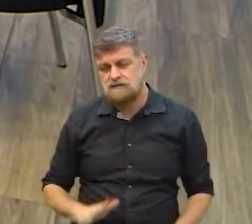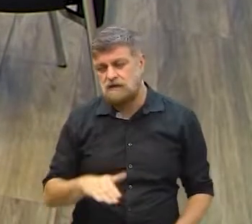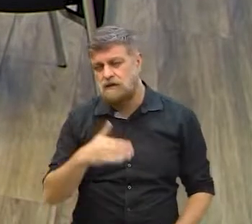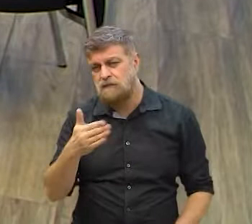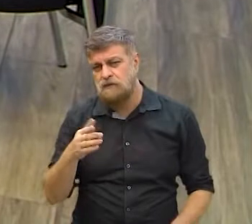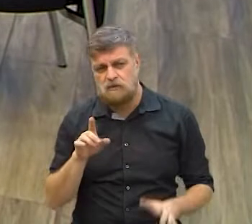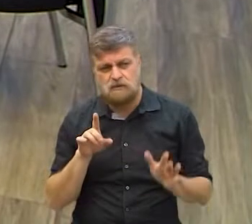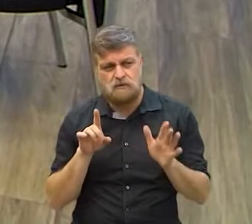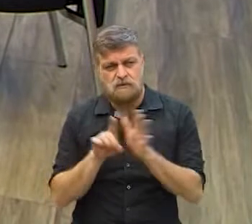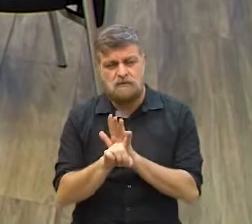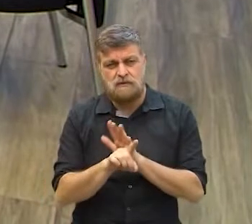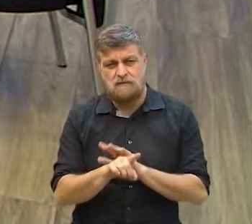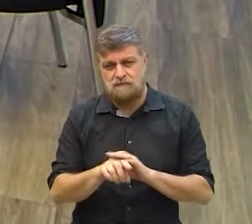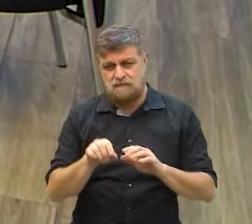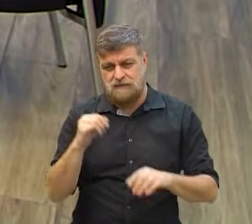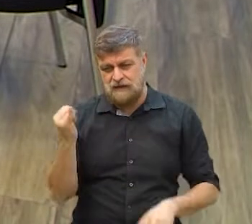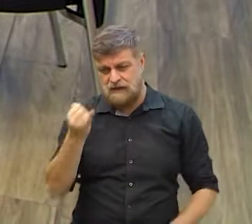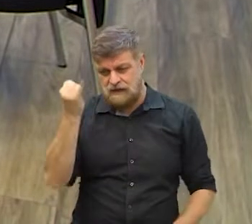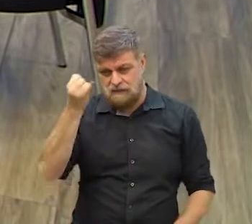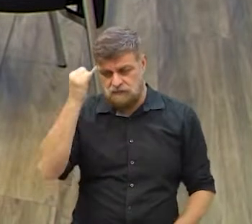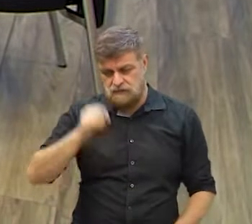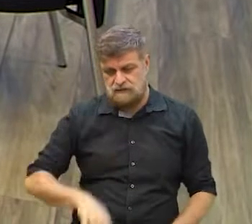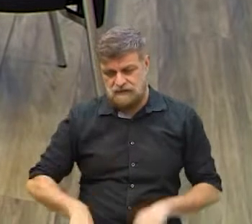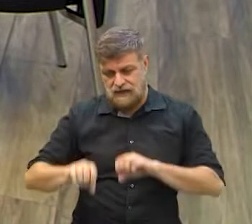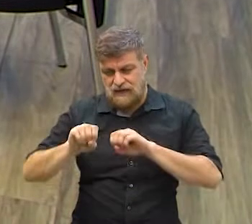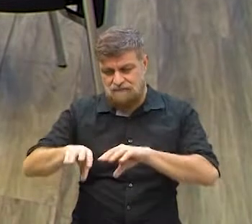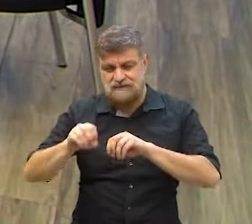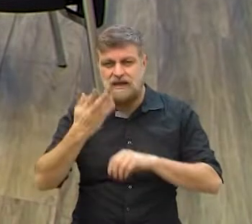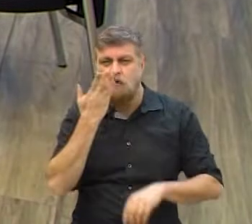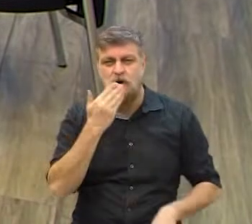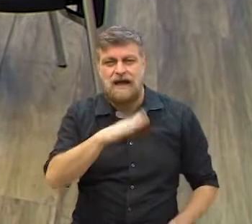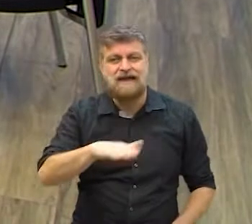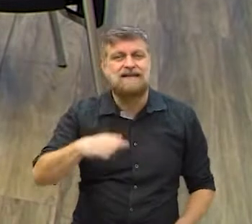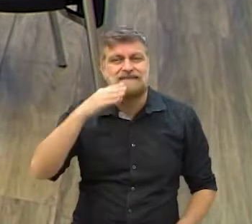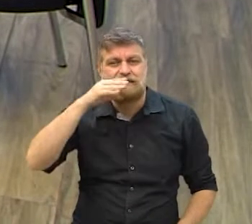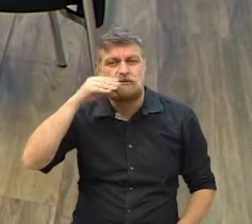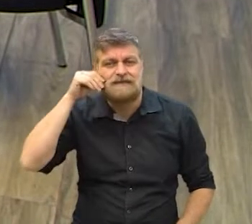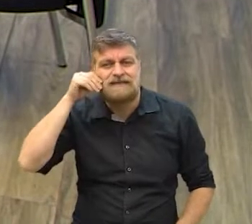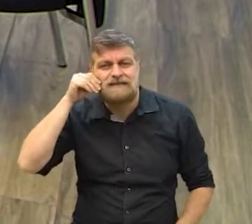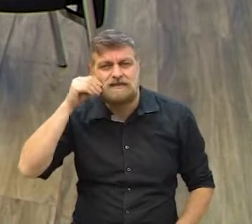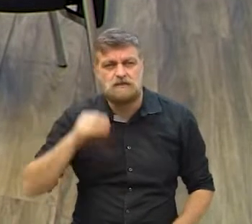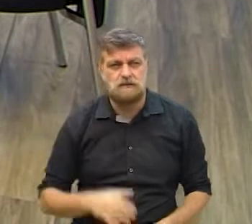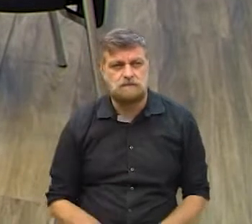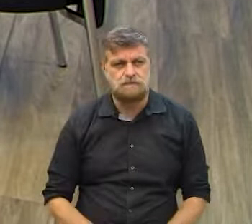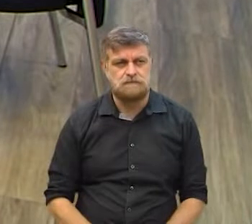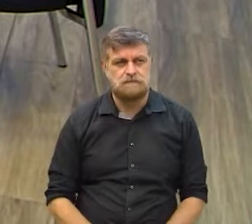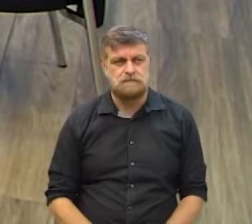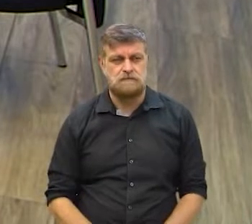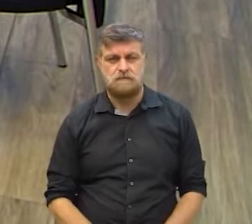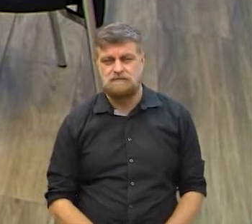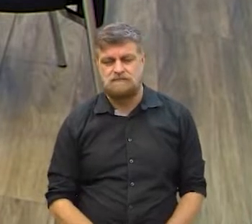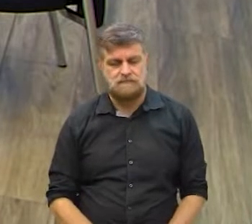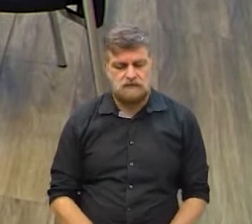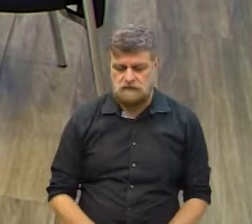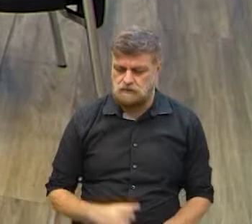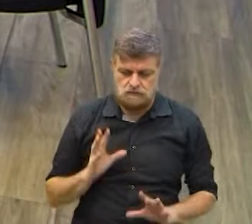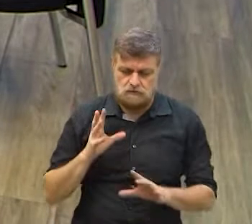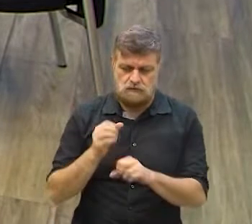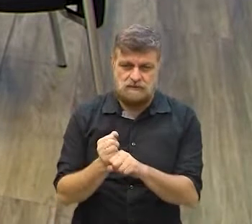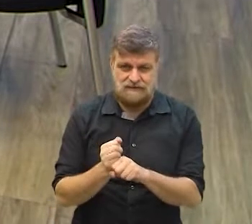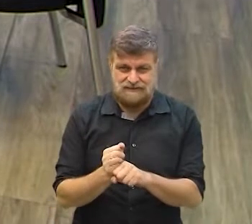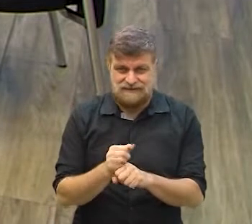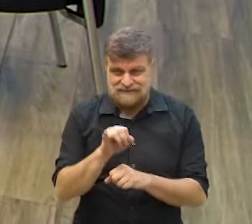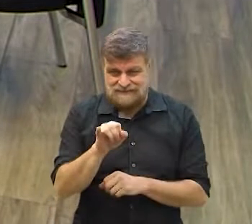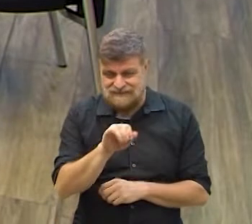mas antes, qual a importância, então, de já falar sobre esse tema para crianças e adolescentes?